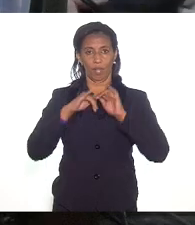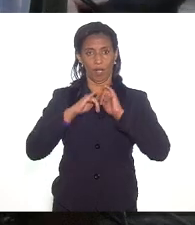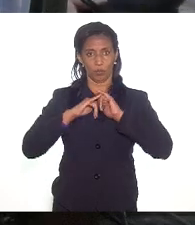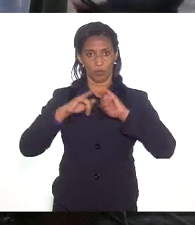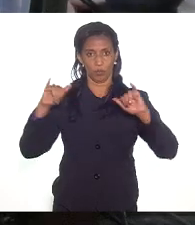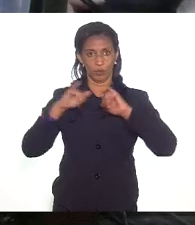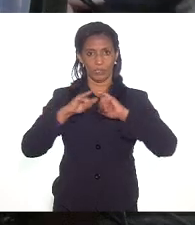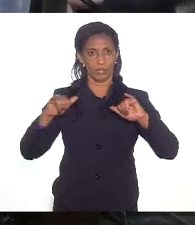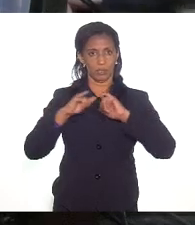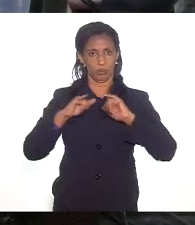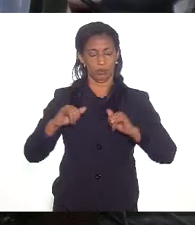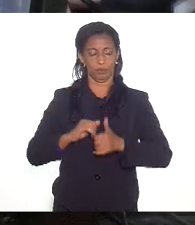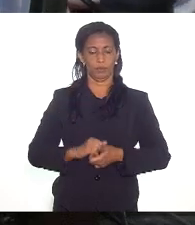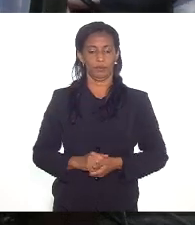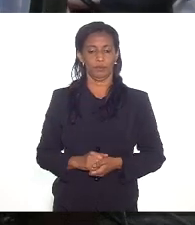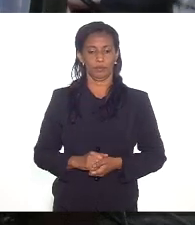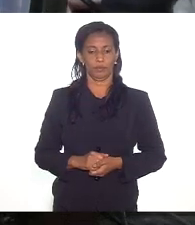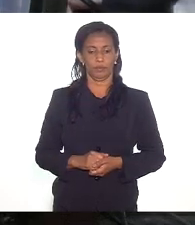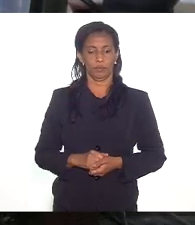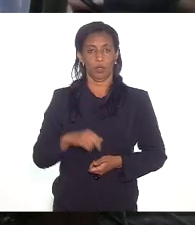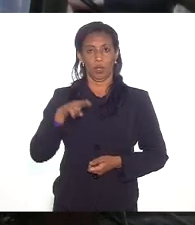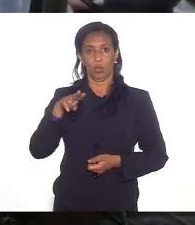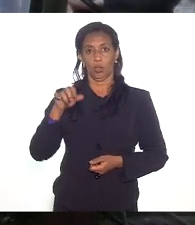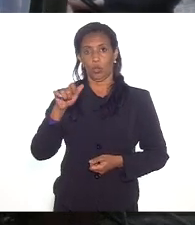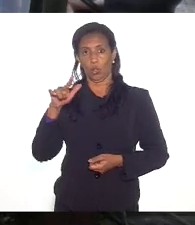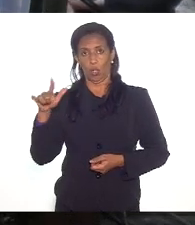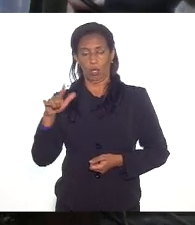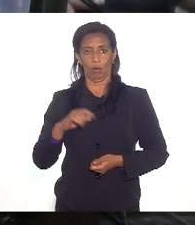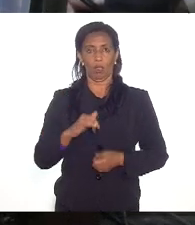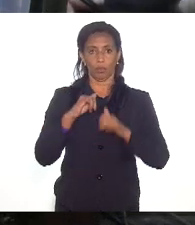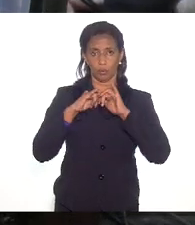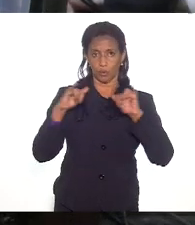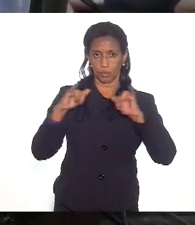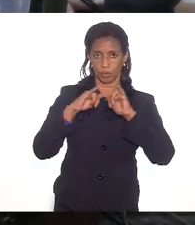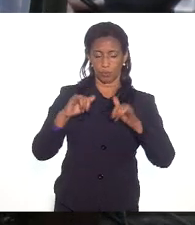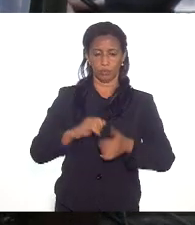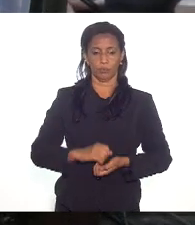anúncio Oi Val de Carvalho anúncio